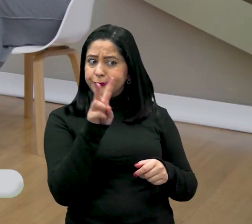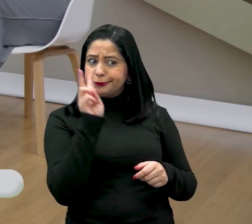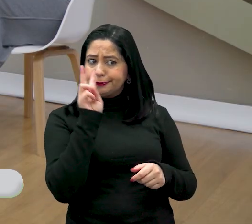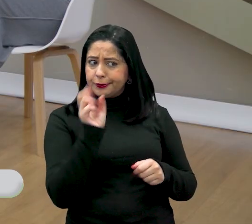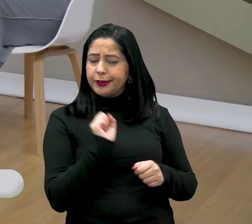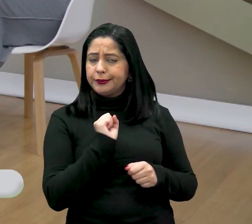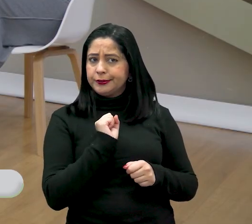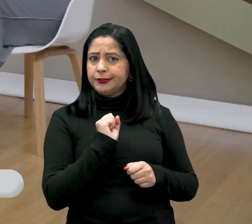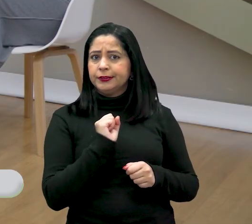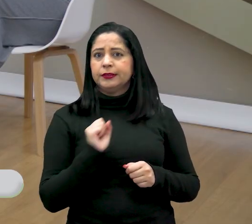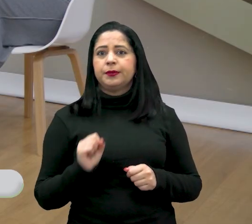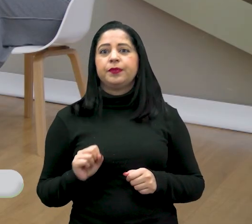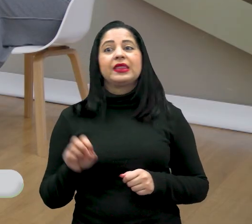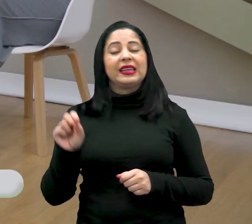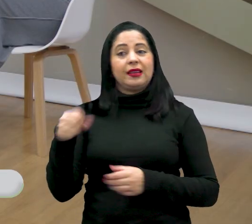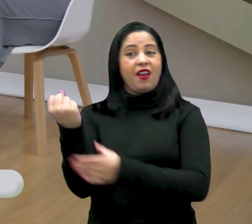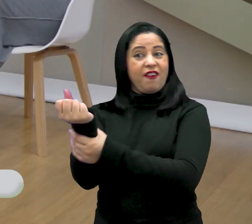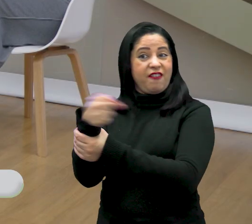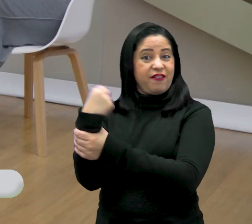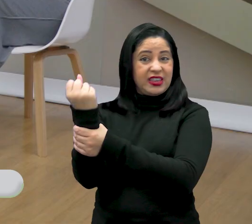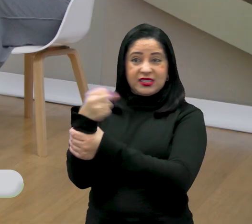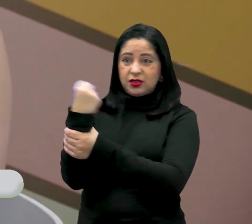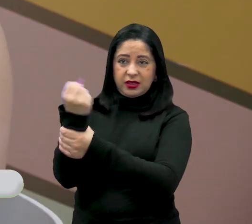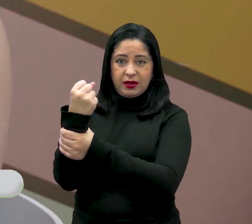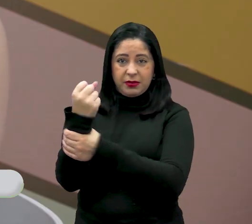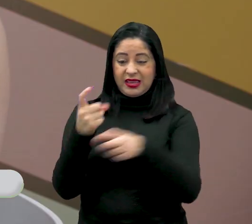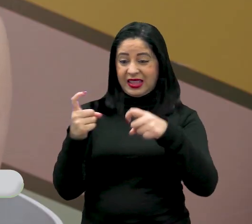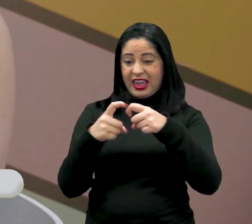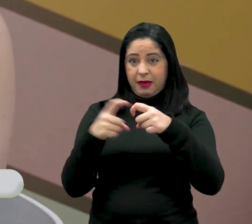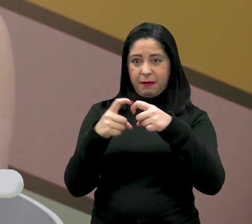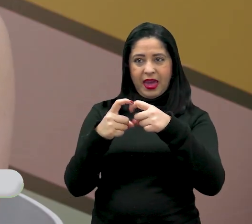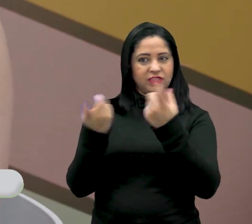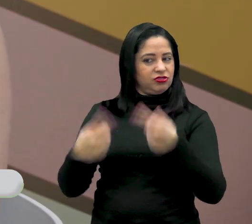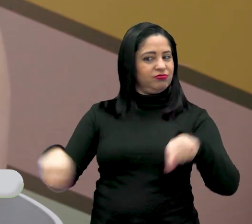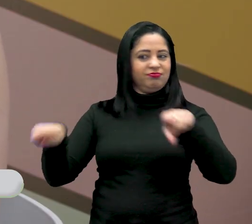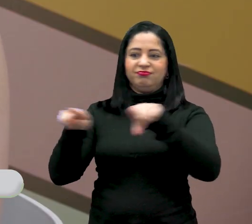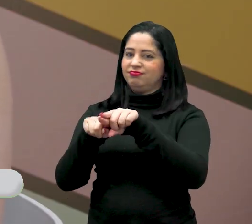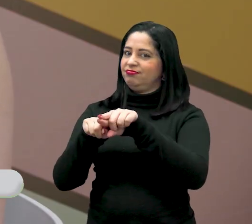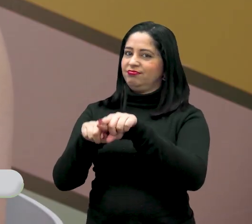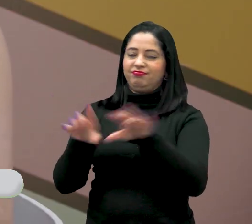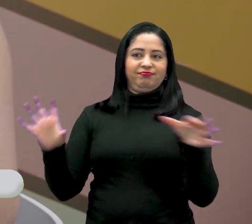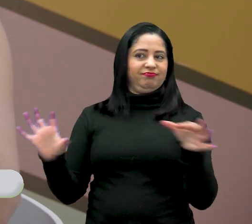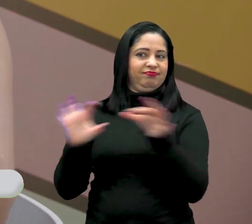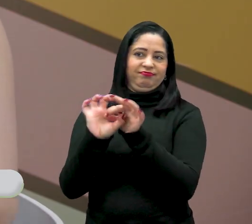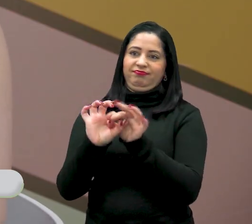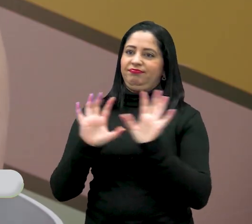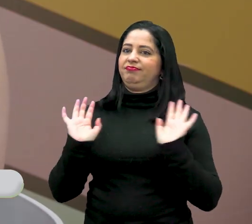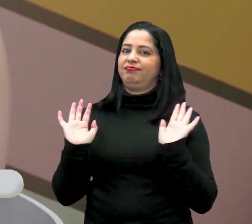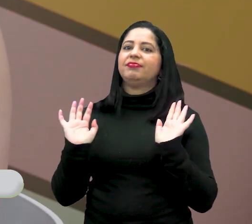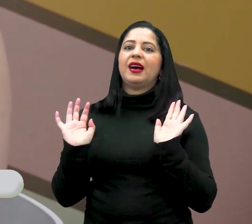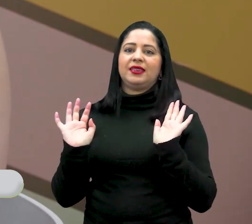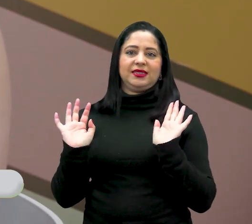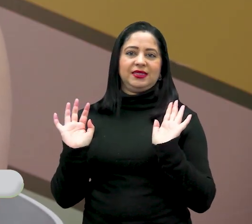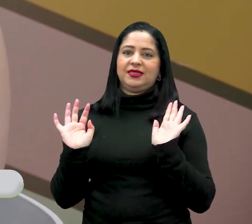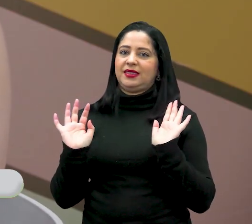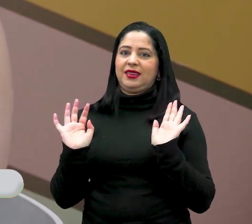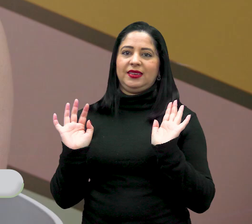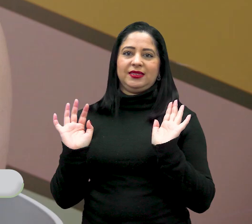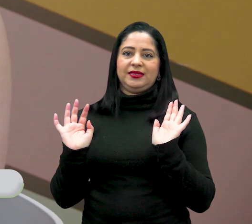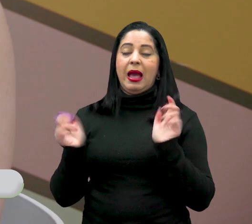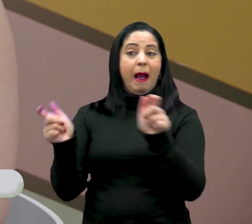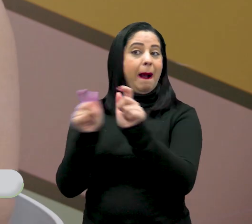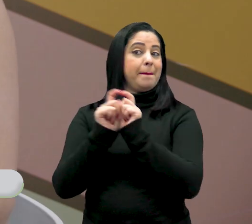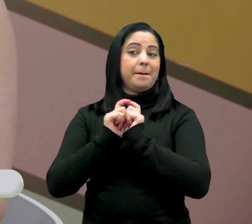da obesidade, por exemplo. Fisioterapia e ortopedia tá lado a lado, né? São nossos grandes aliados aí na